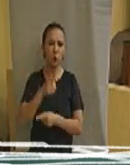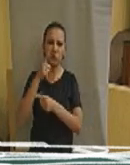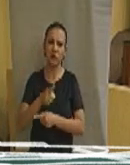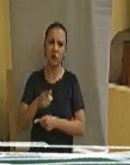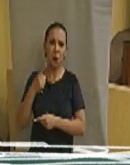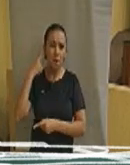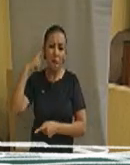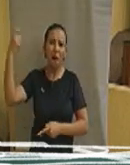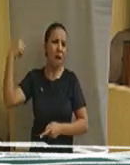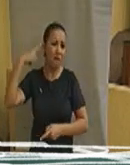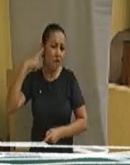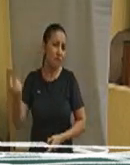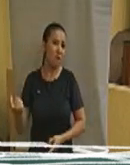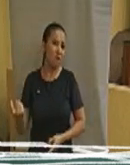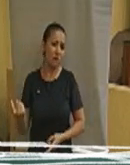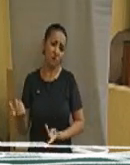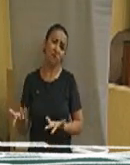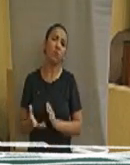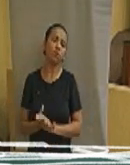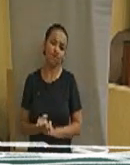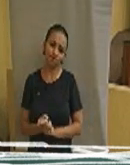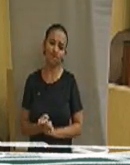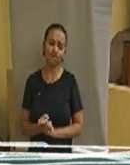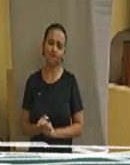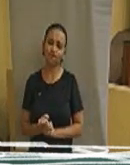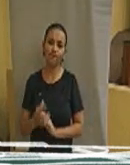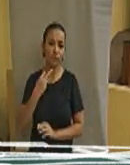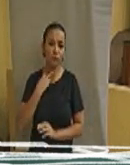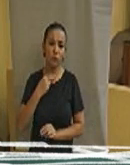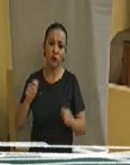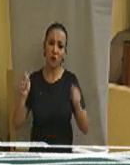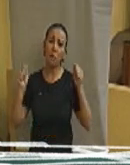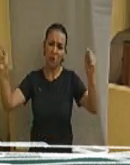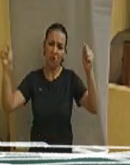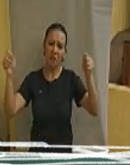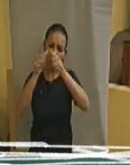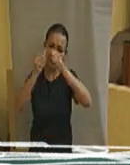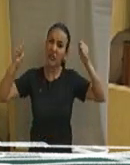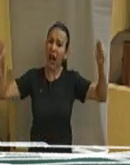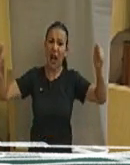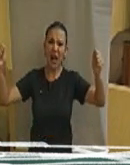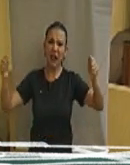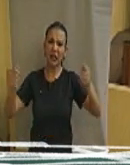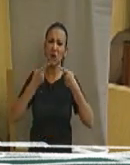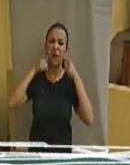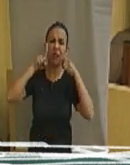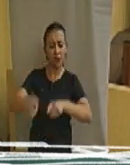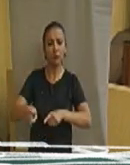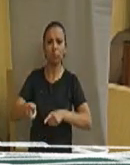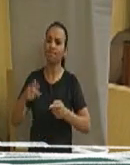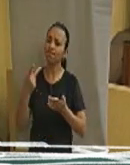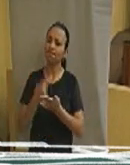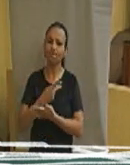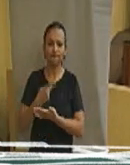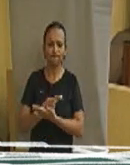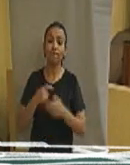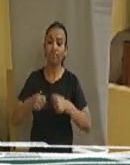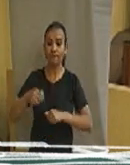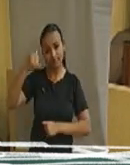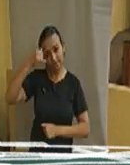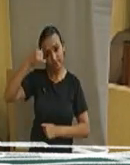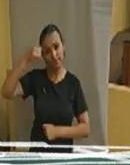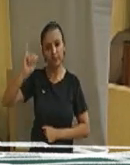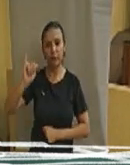som ou alto ou estridentes, bandeiras e cartazes ofensivos. Também deve-se evitar